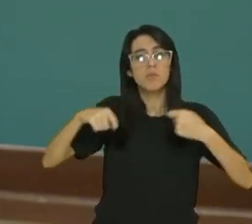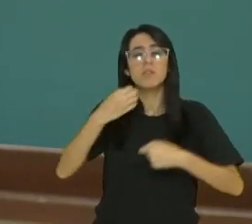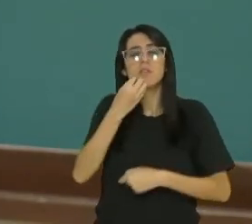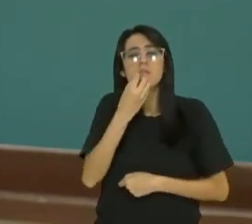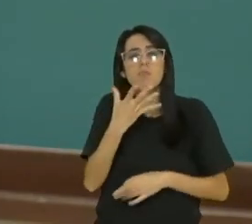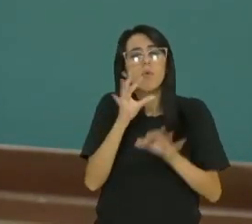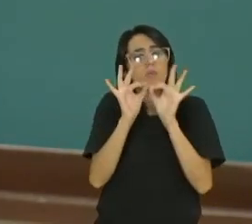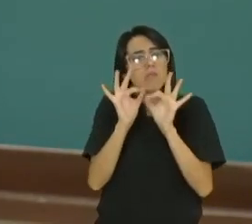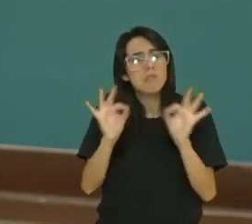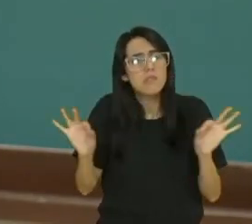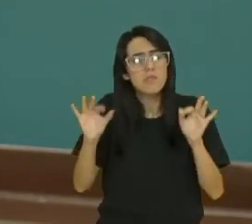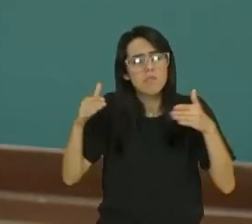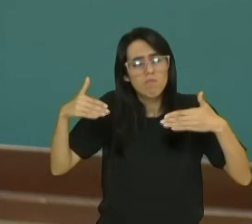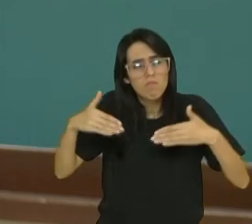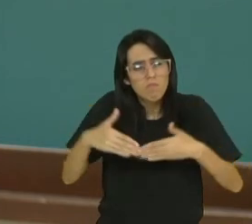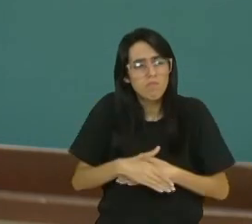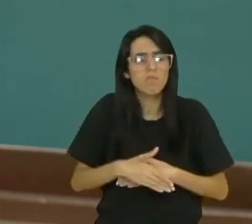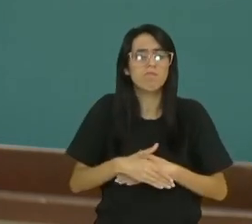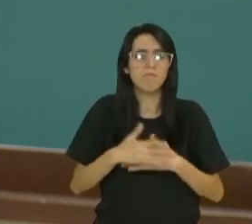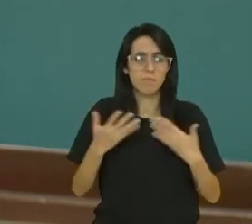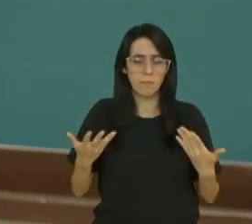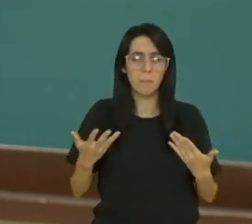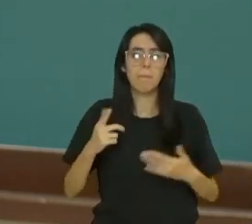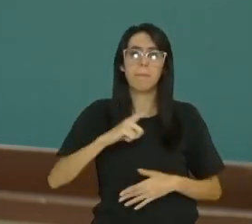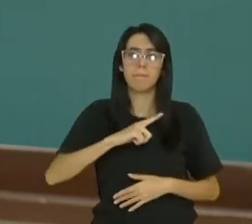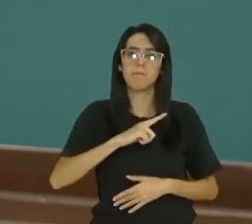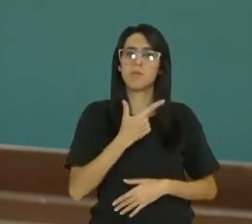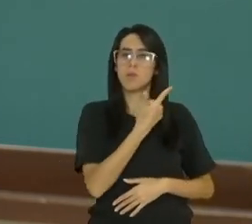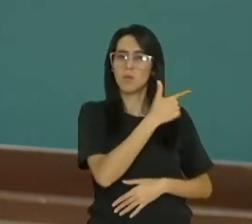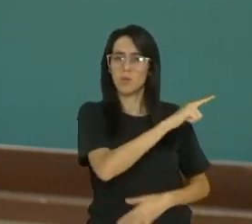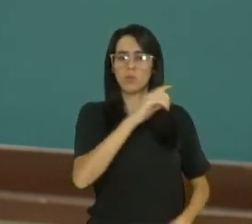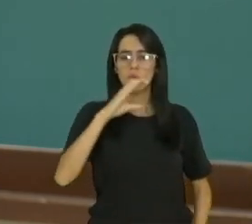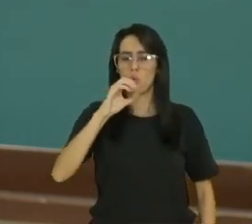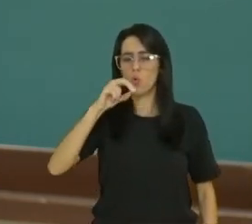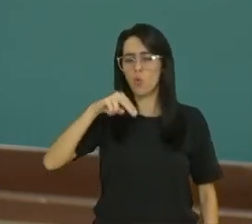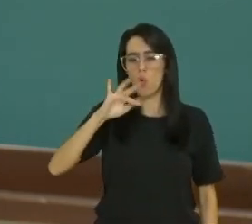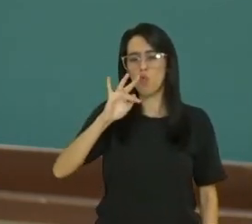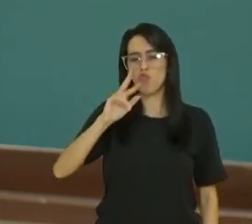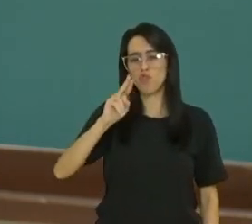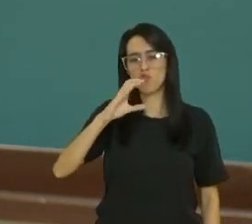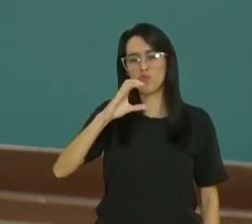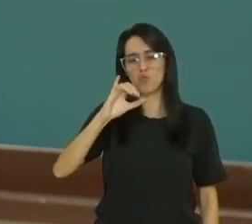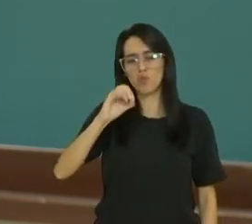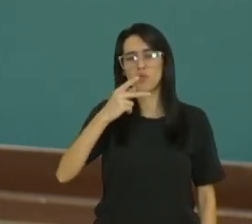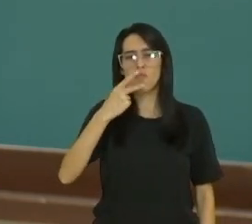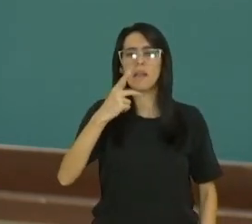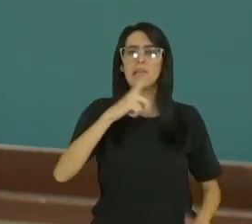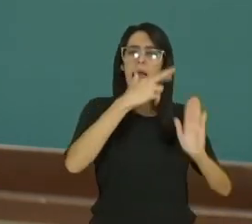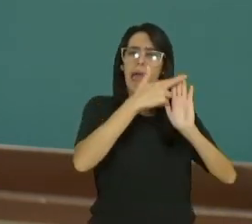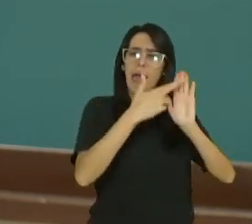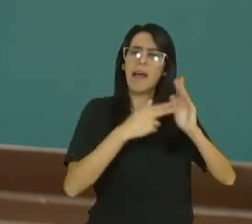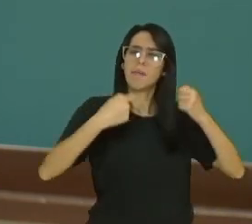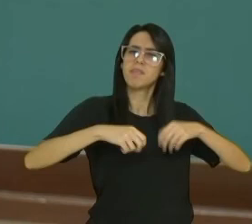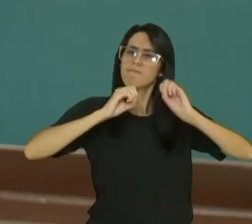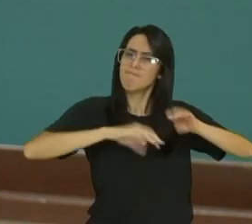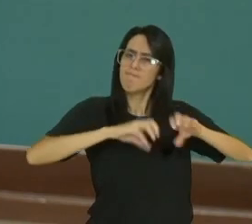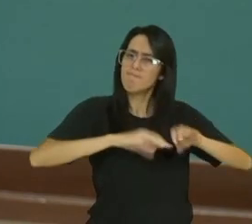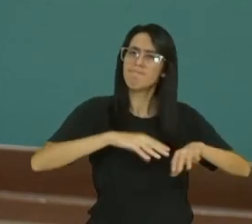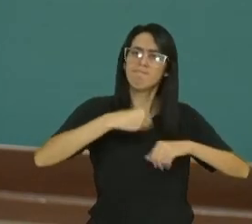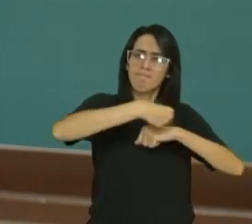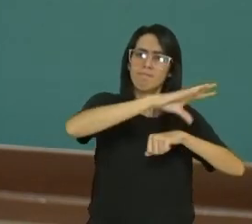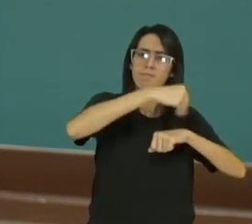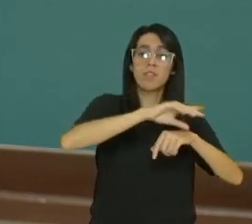simples, enquanto no confucionismo deveriam ter regras, deveria ser disciplinado, no